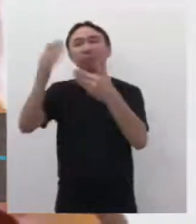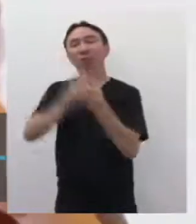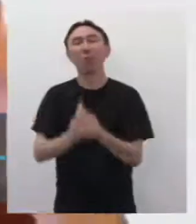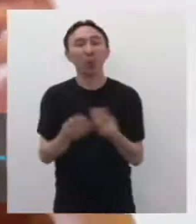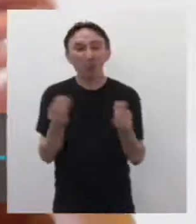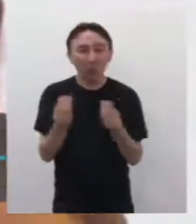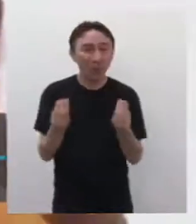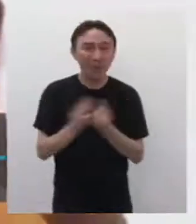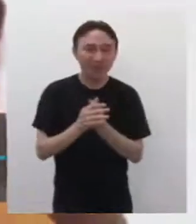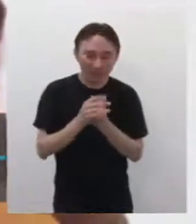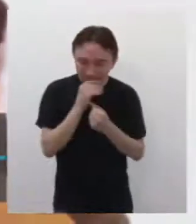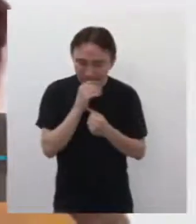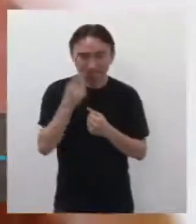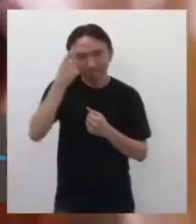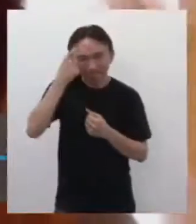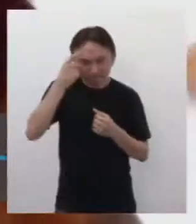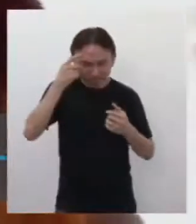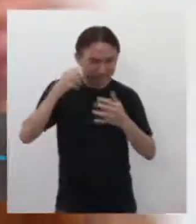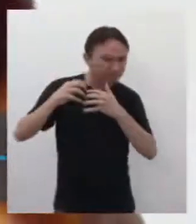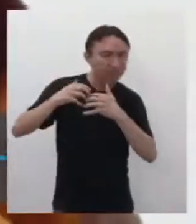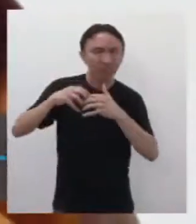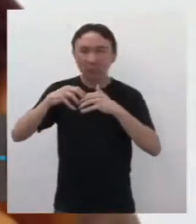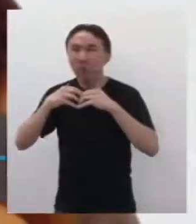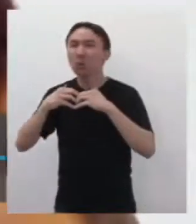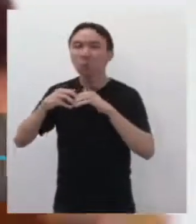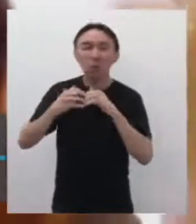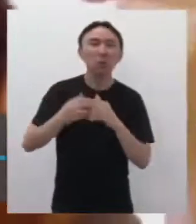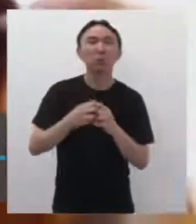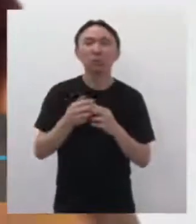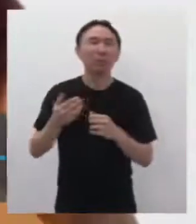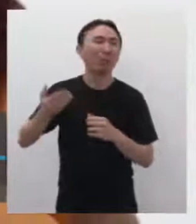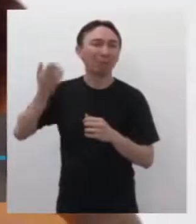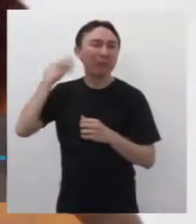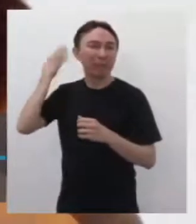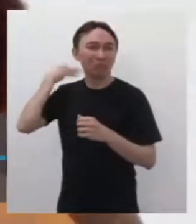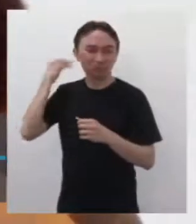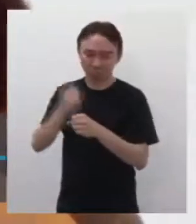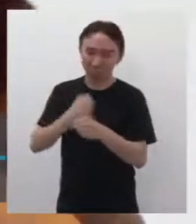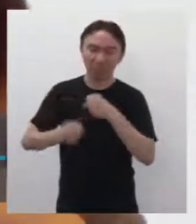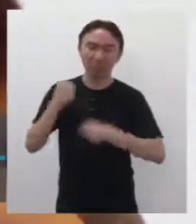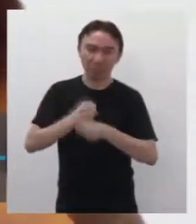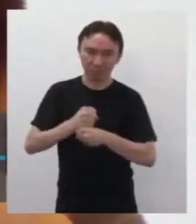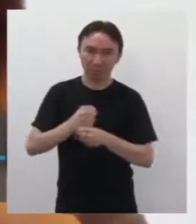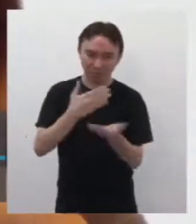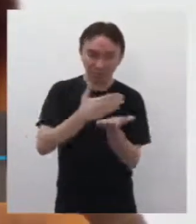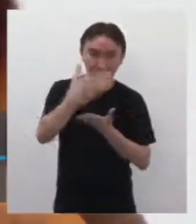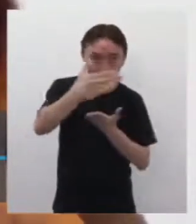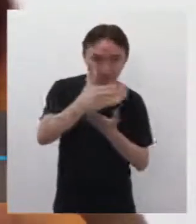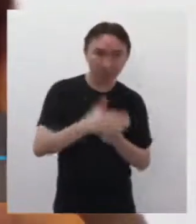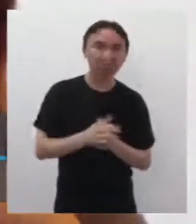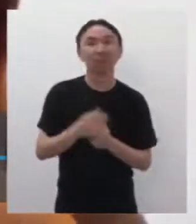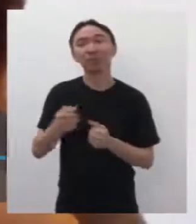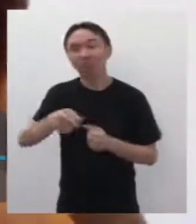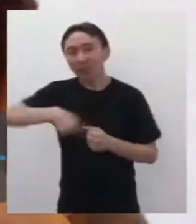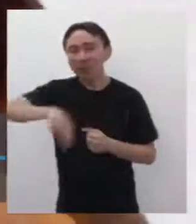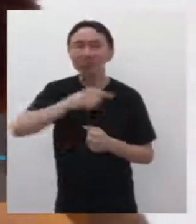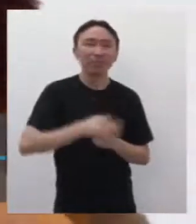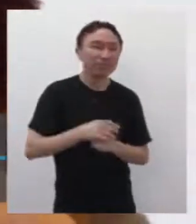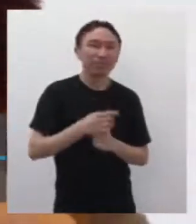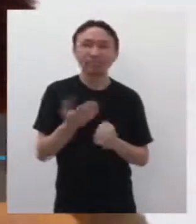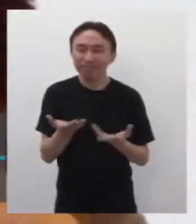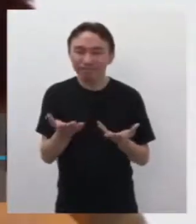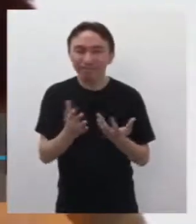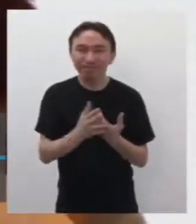dentro da escola. E essa foi a nossa motivação lá no começo do ano passado. E aí, Elaine, realmente, né,